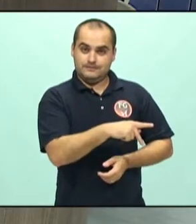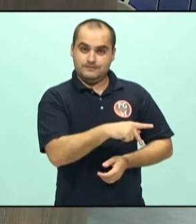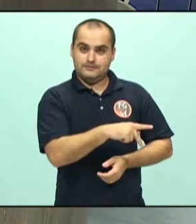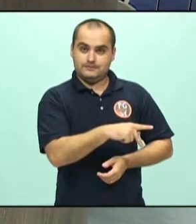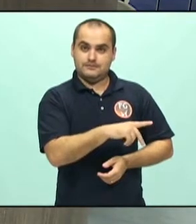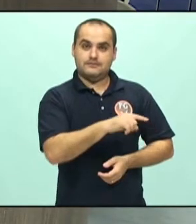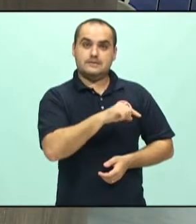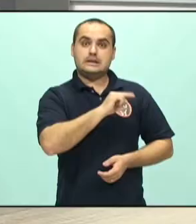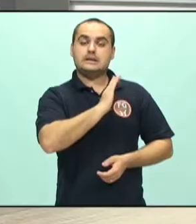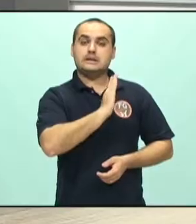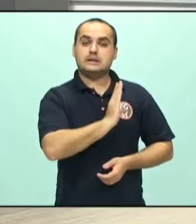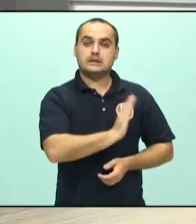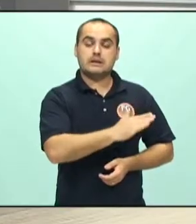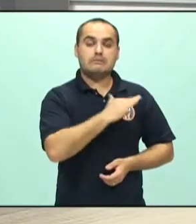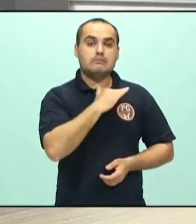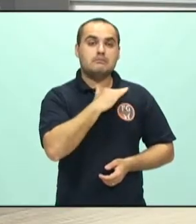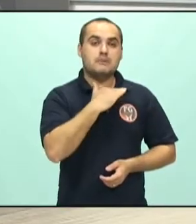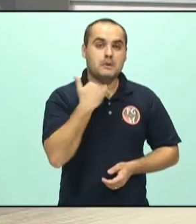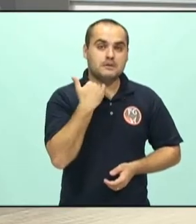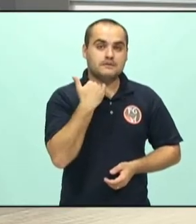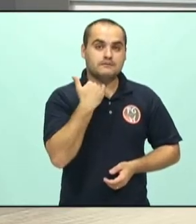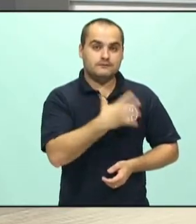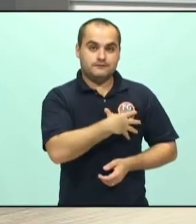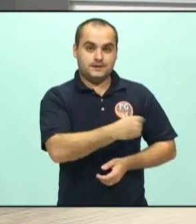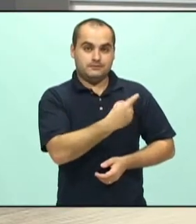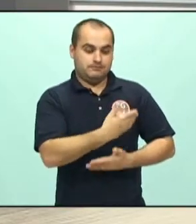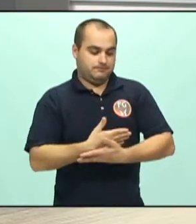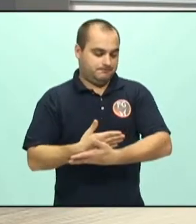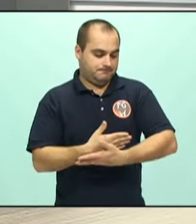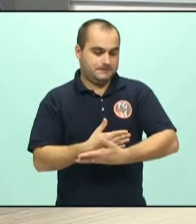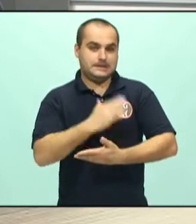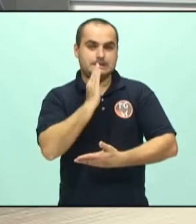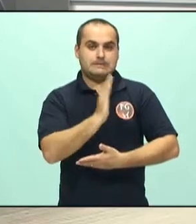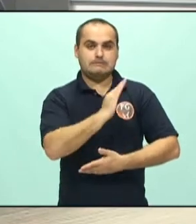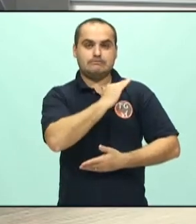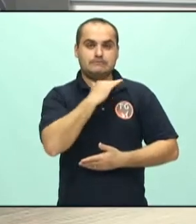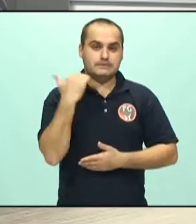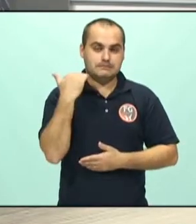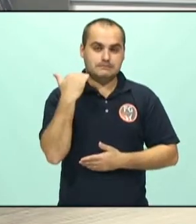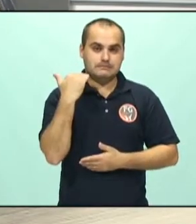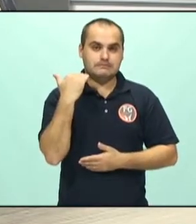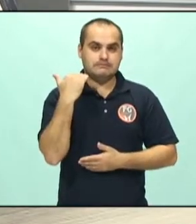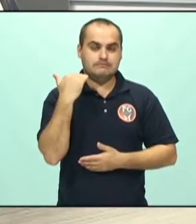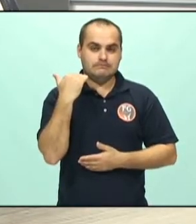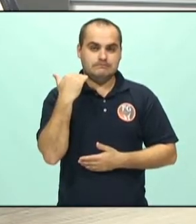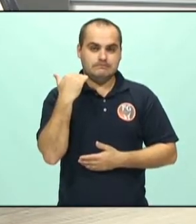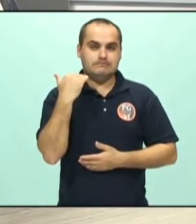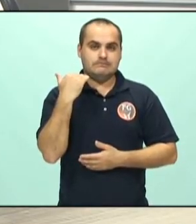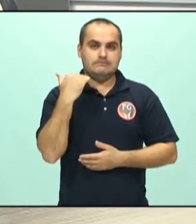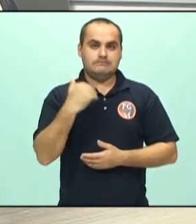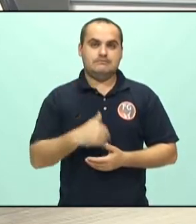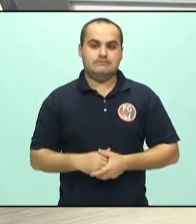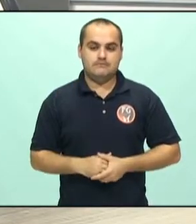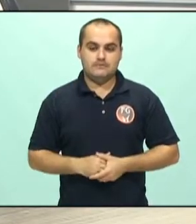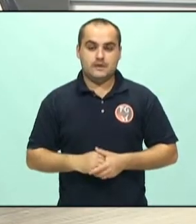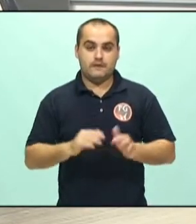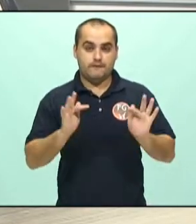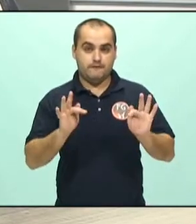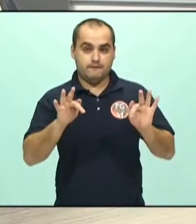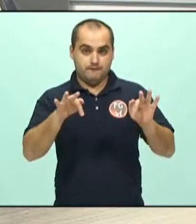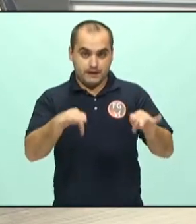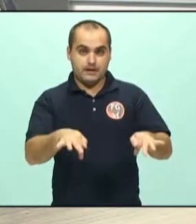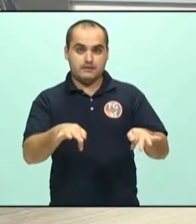morto. E ela fica nervosa, querendo fugir daquela situação. E de repente, quando ao final da